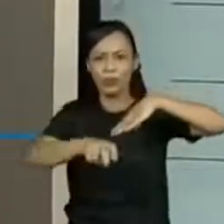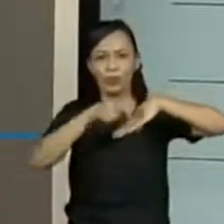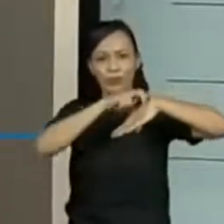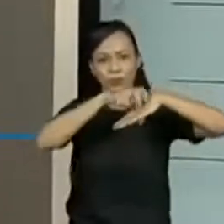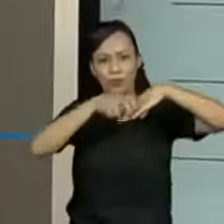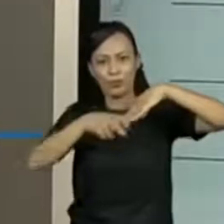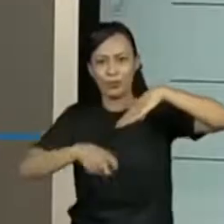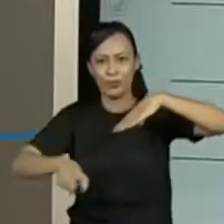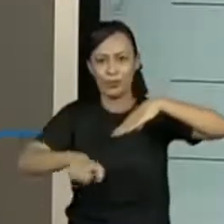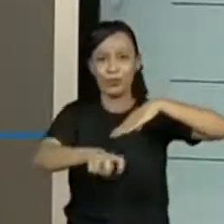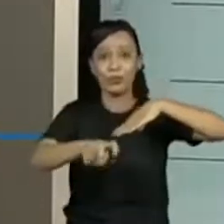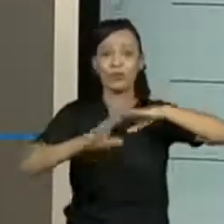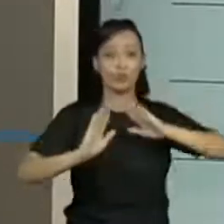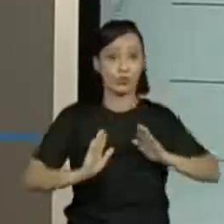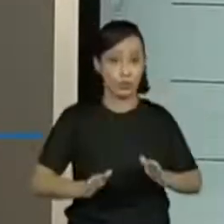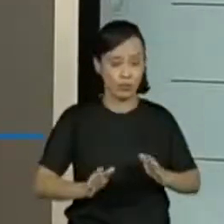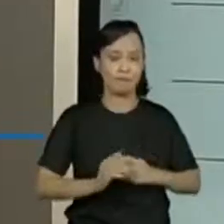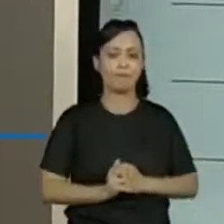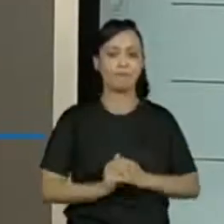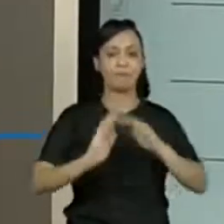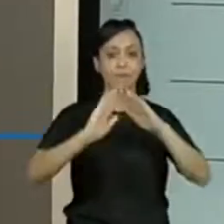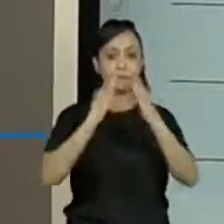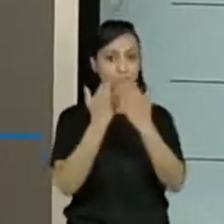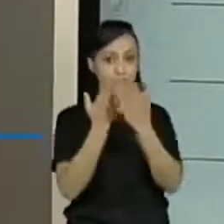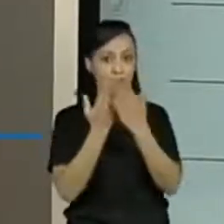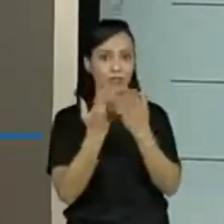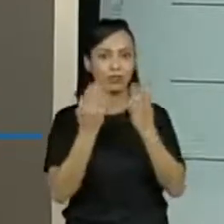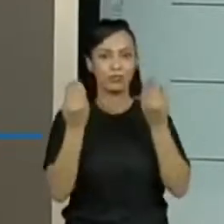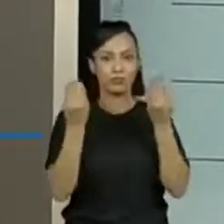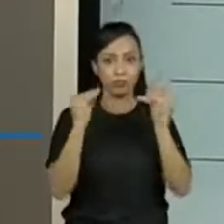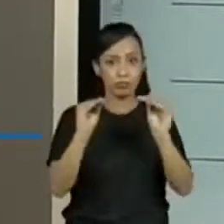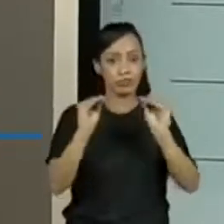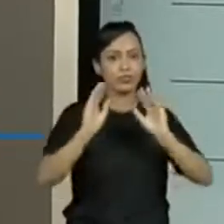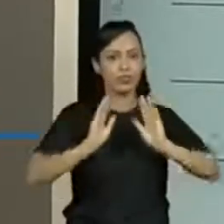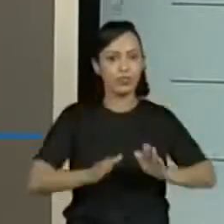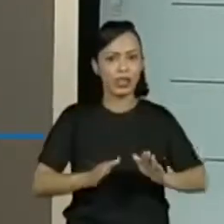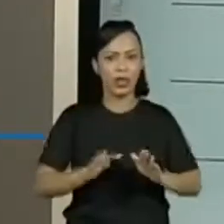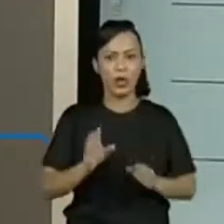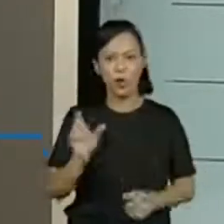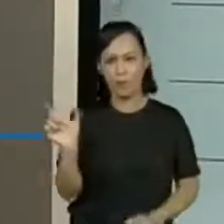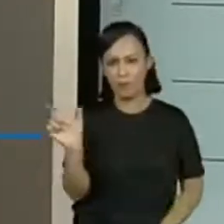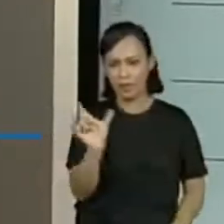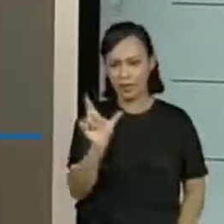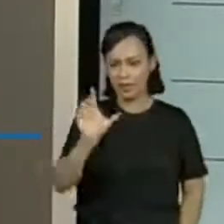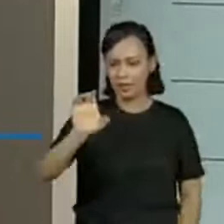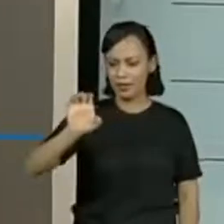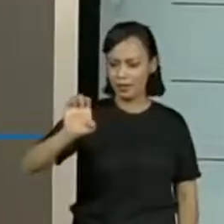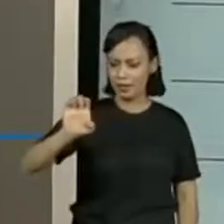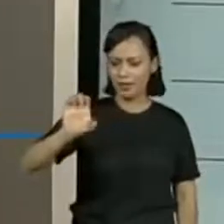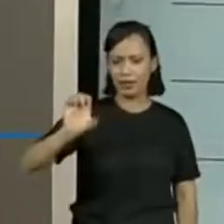escreveu escola então a primeira parte o ex só